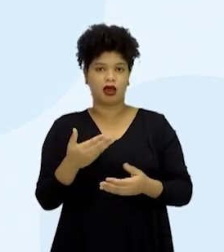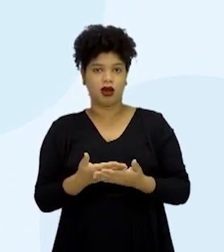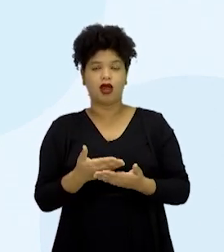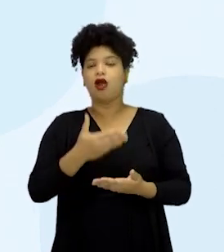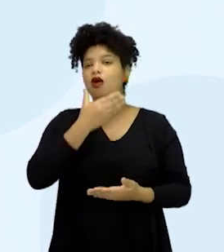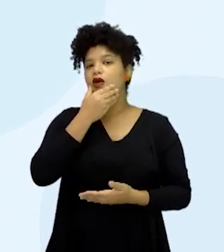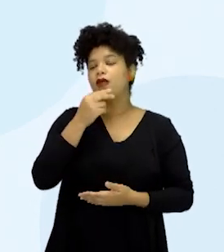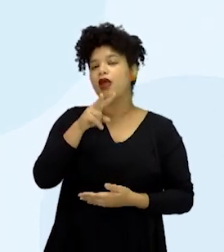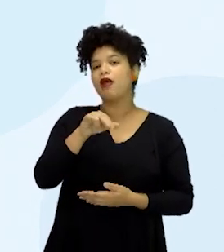Vitor.